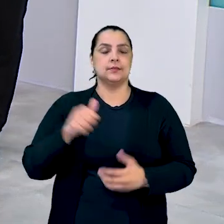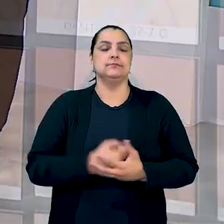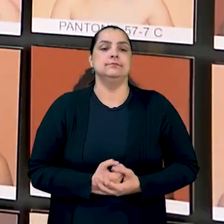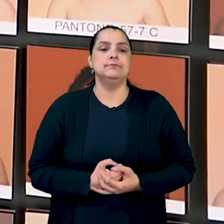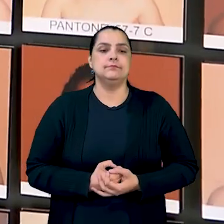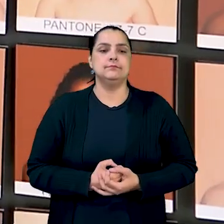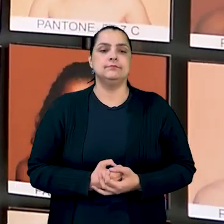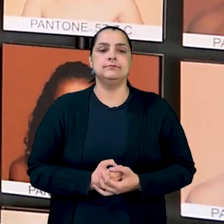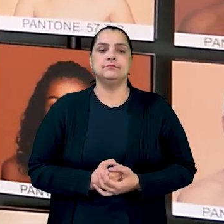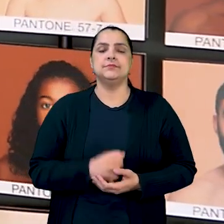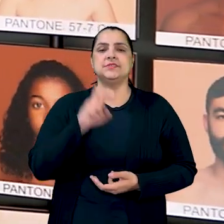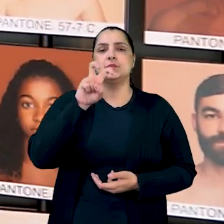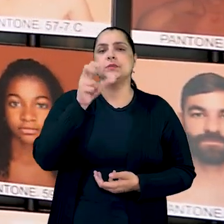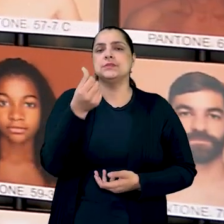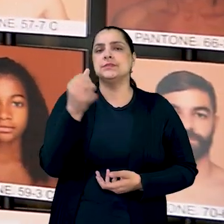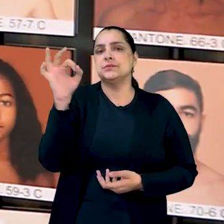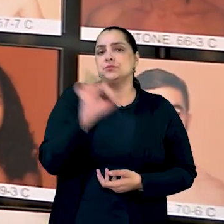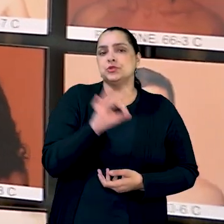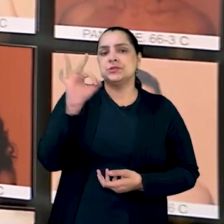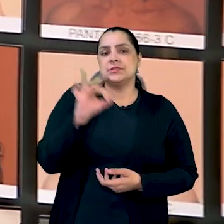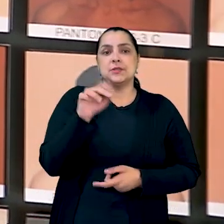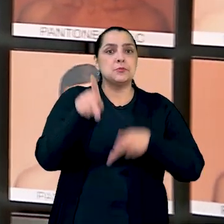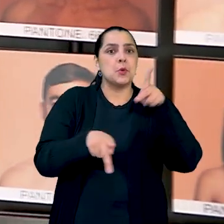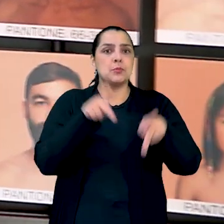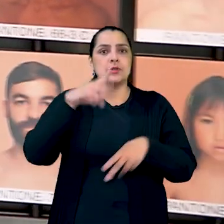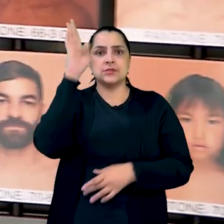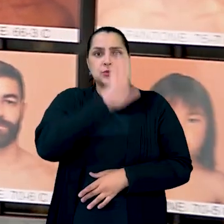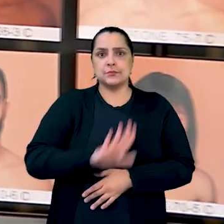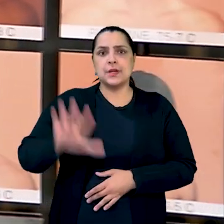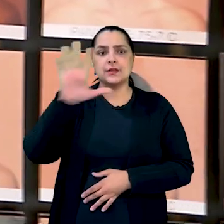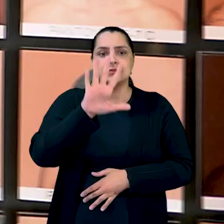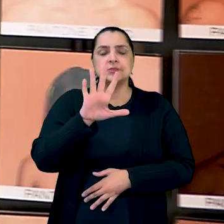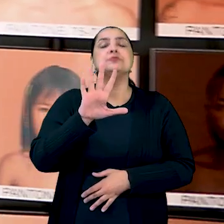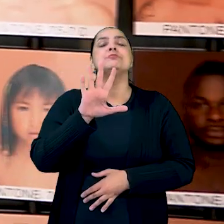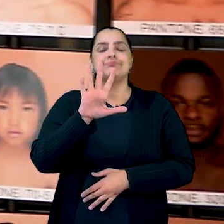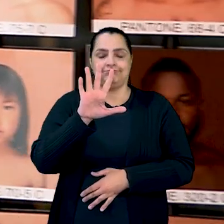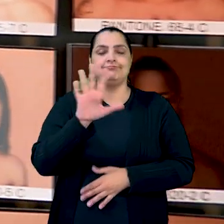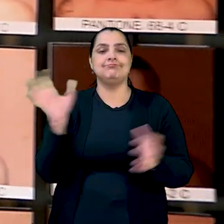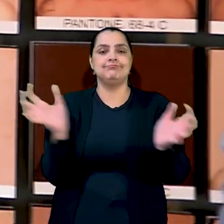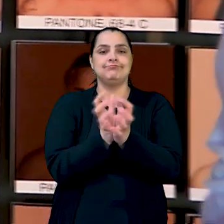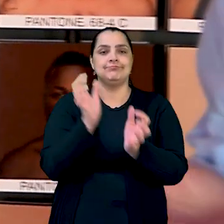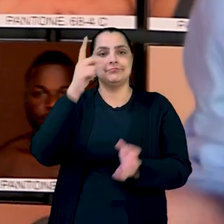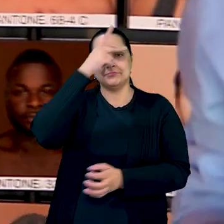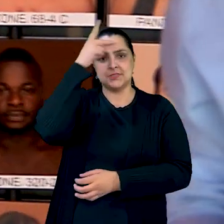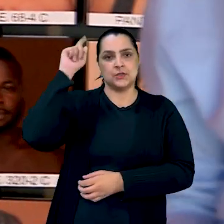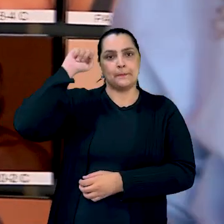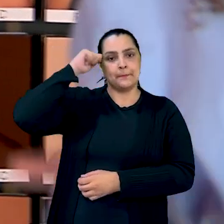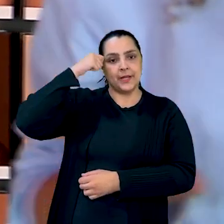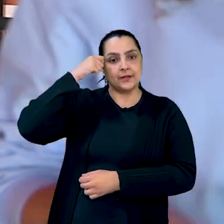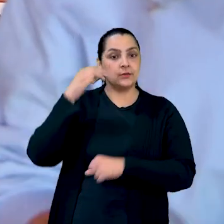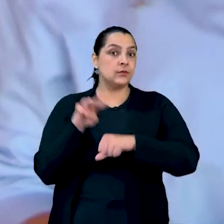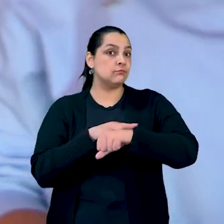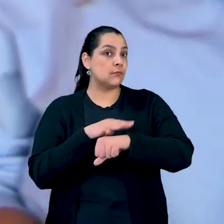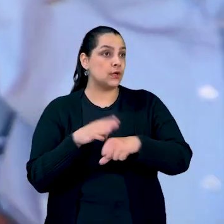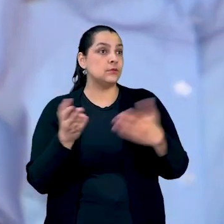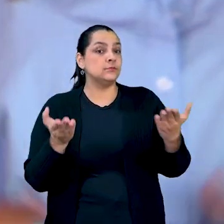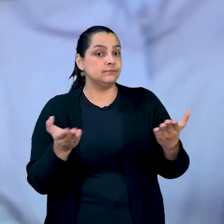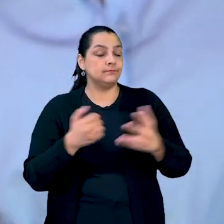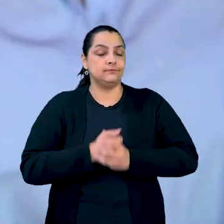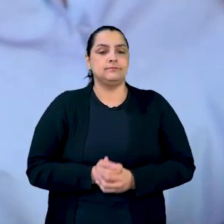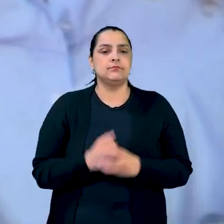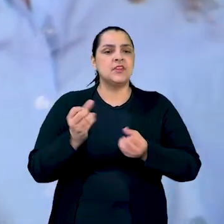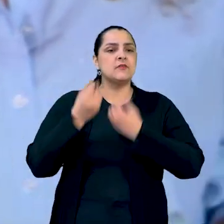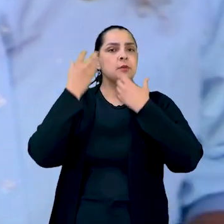Batista. Mais de 56% da população brasileira é composta por pessoas pretas ou pardas.